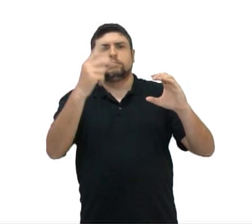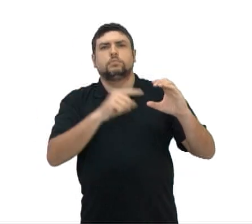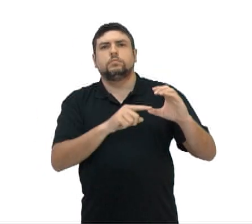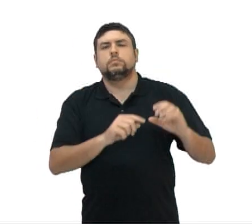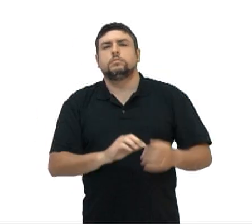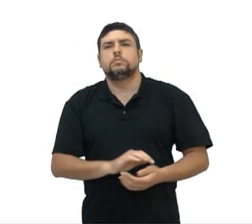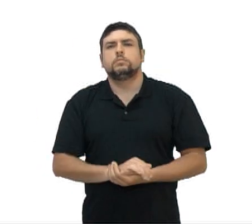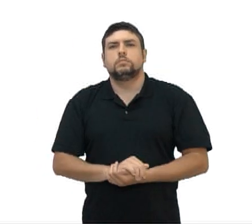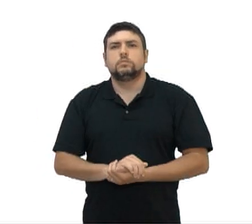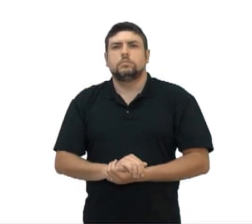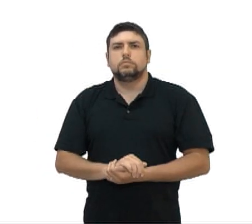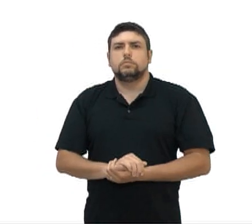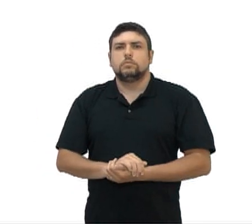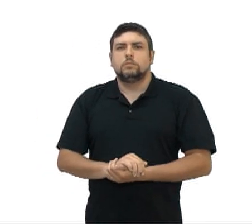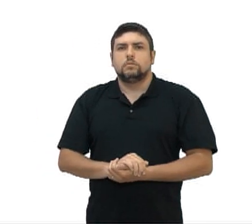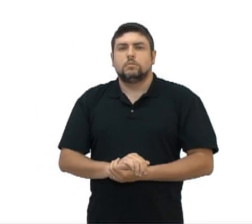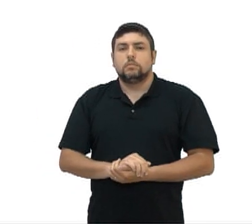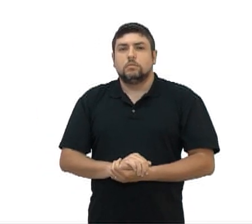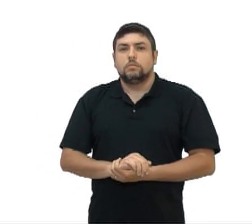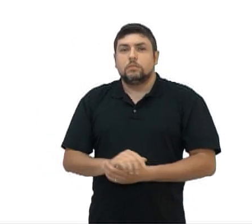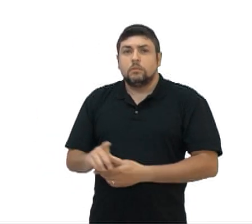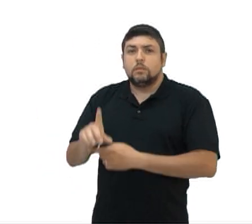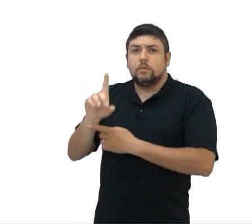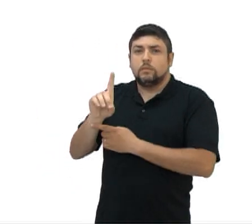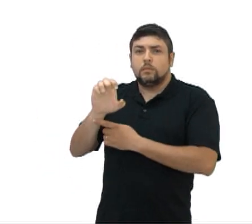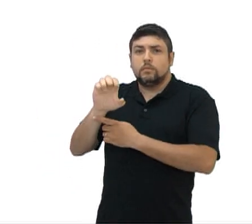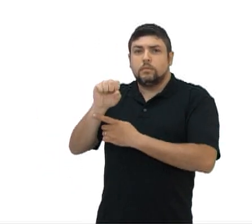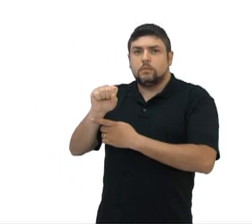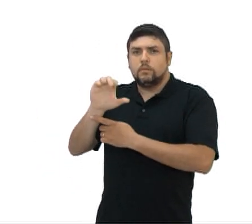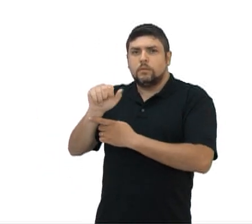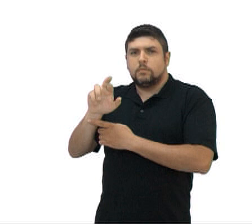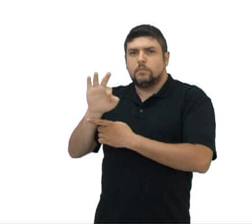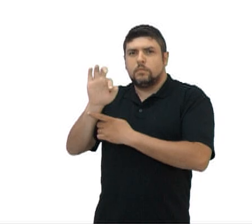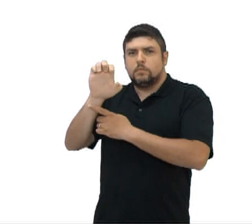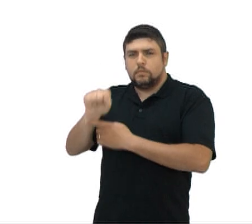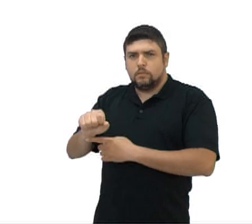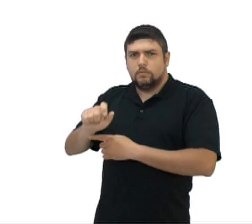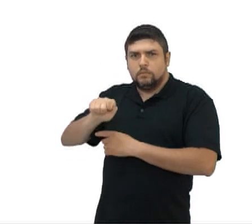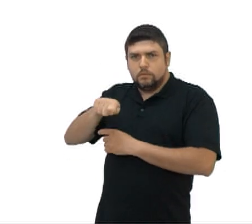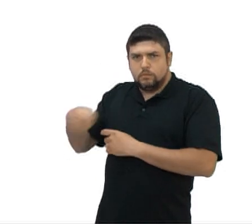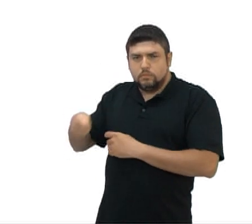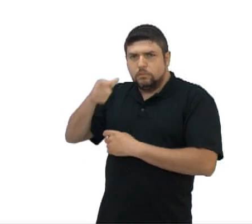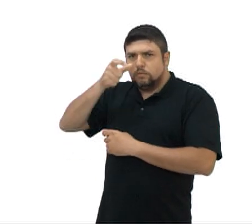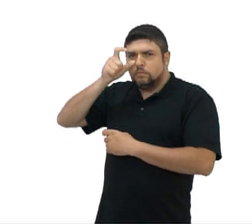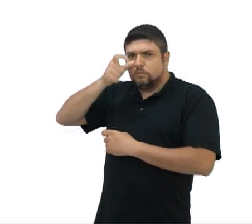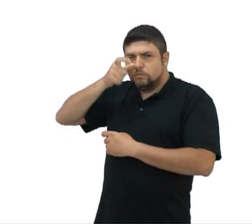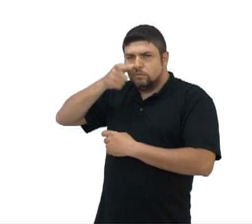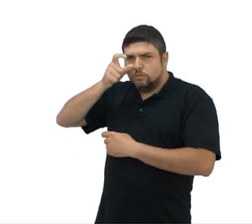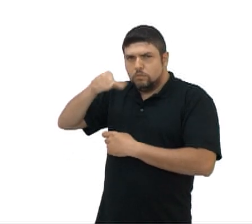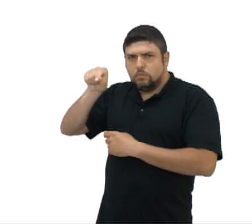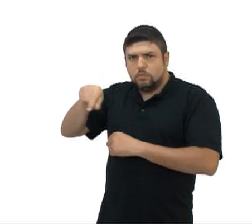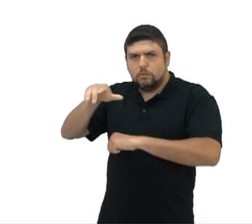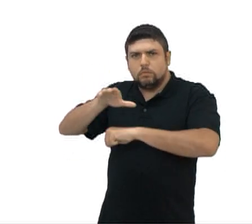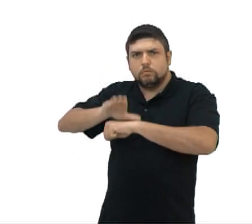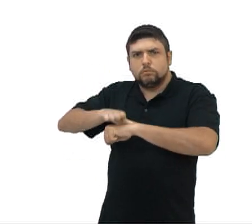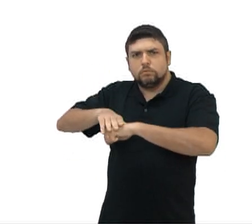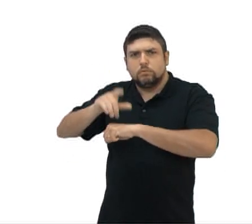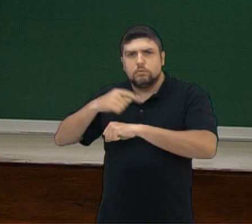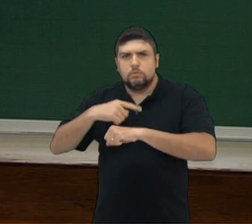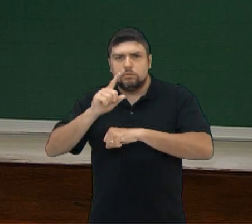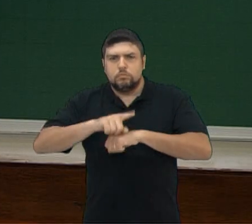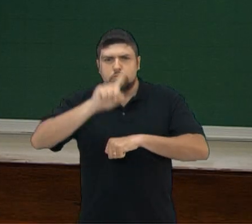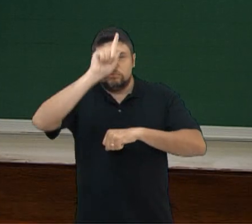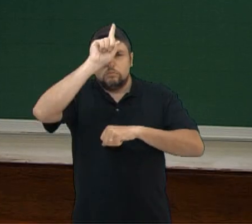O filósofo matemático René Descartes é considerado o fundador desse raciocínio. Então, a gente vai falar de